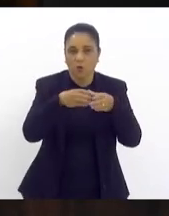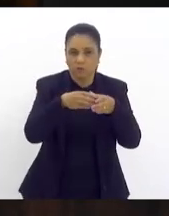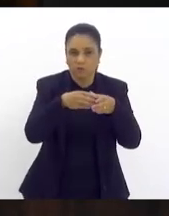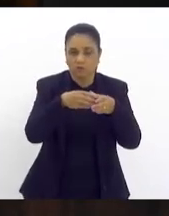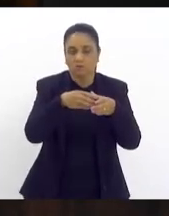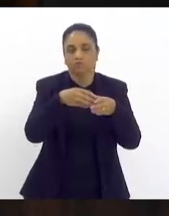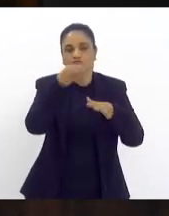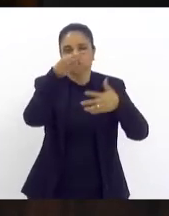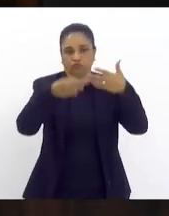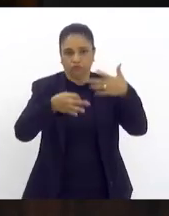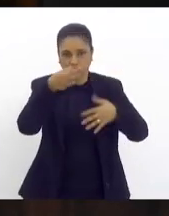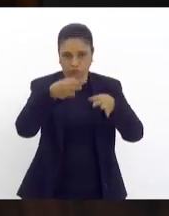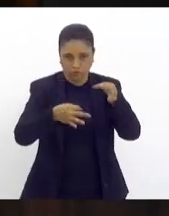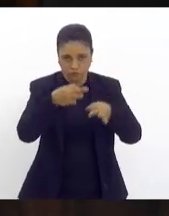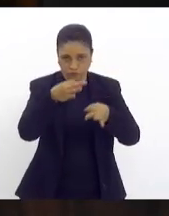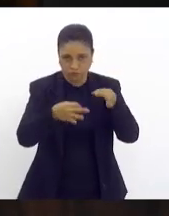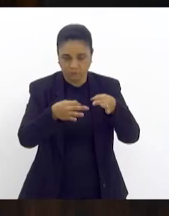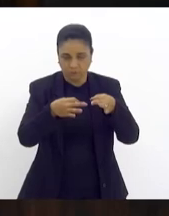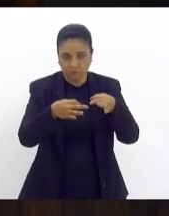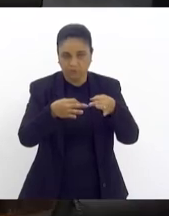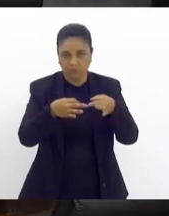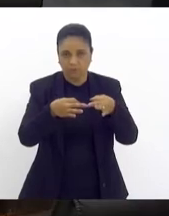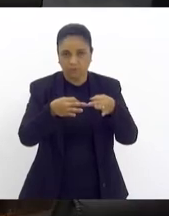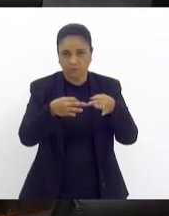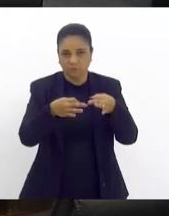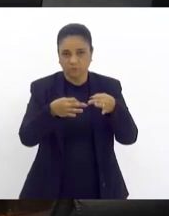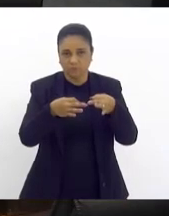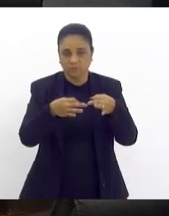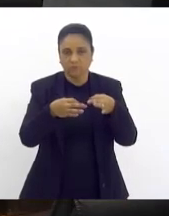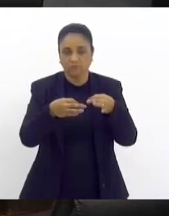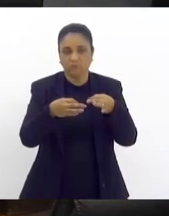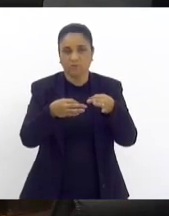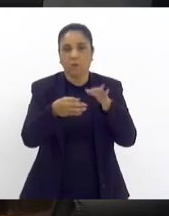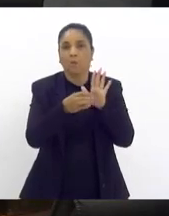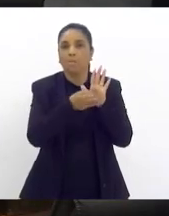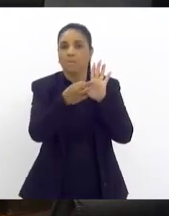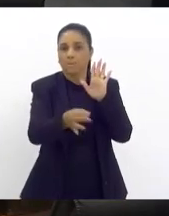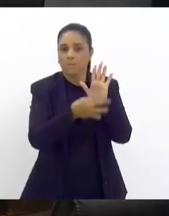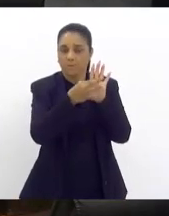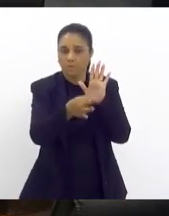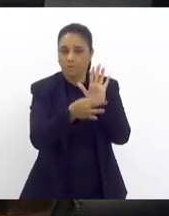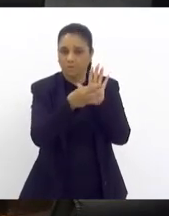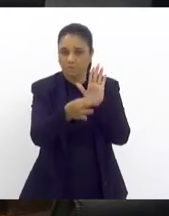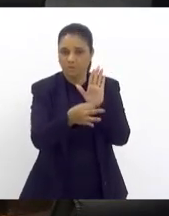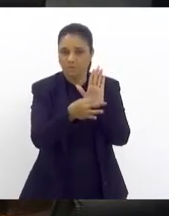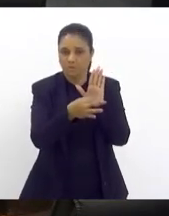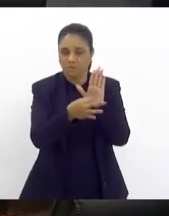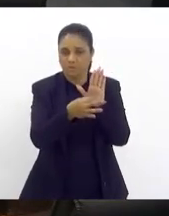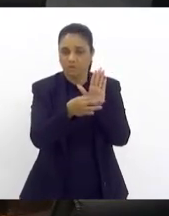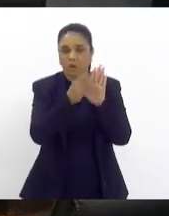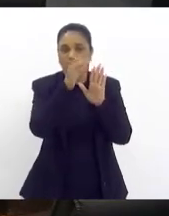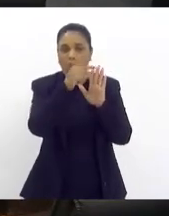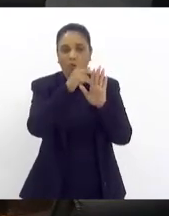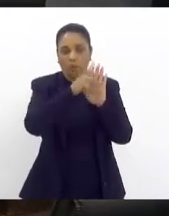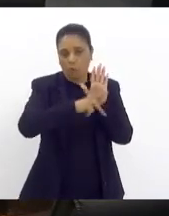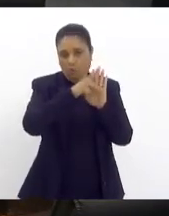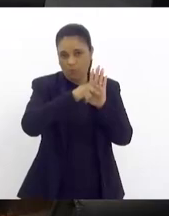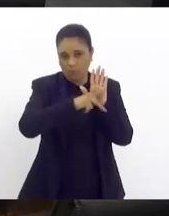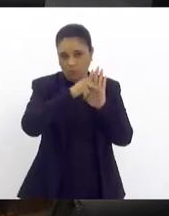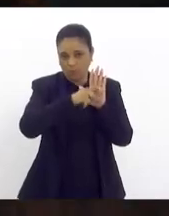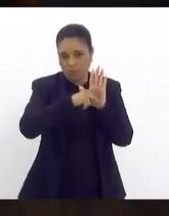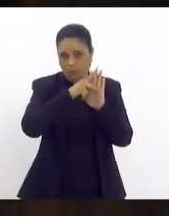construção de Justiça o parecer ao projeto